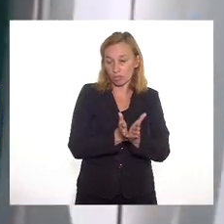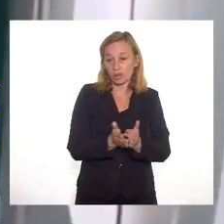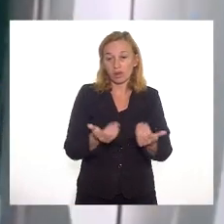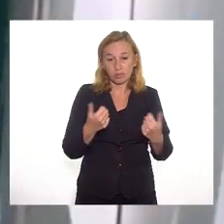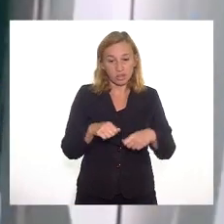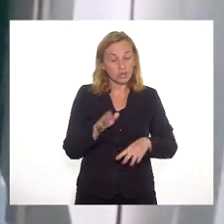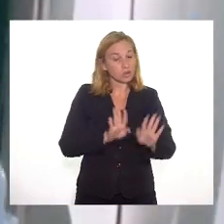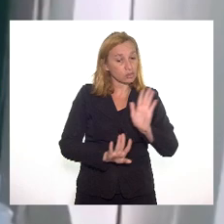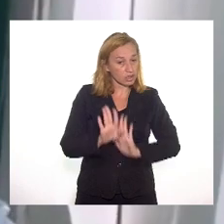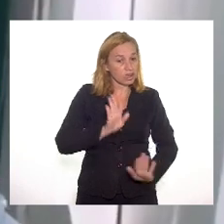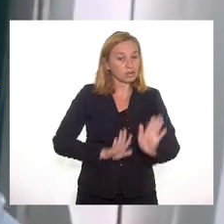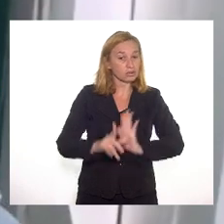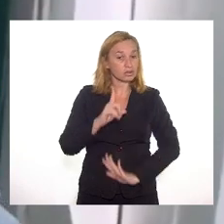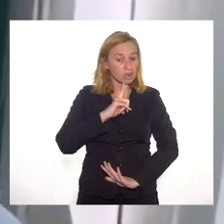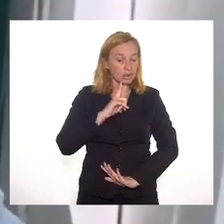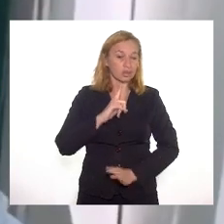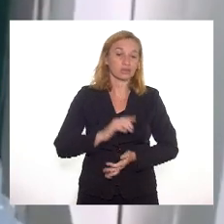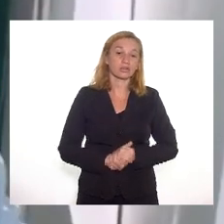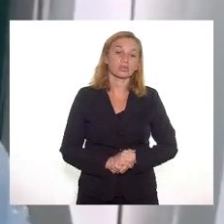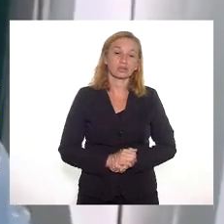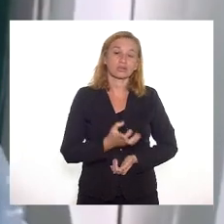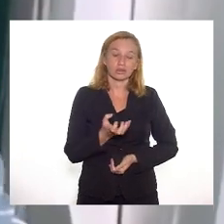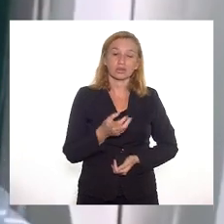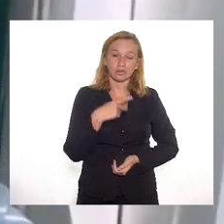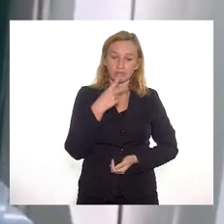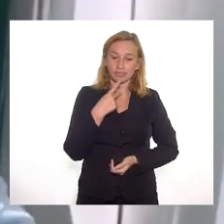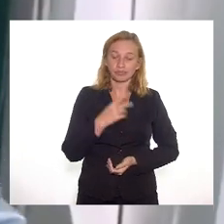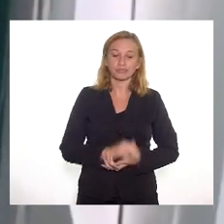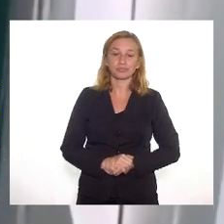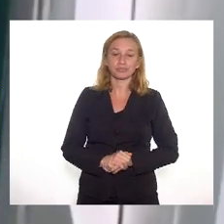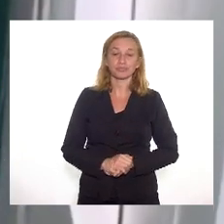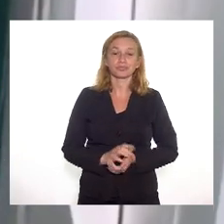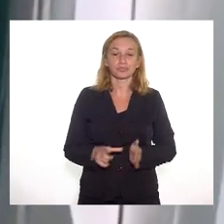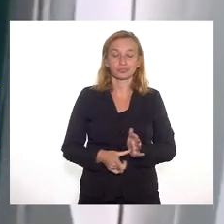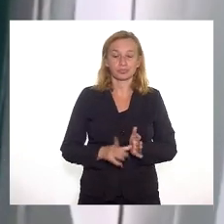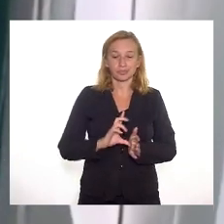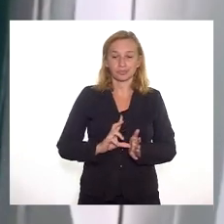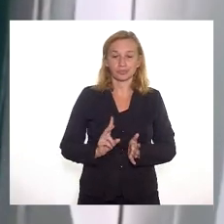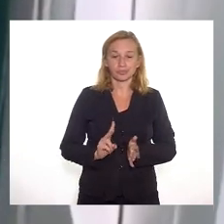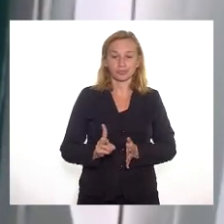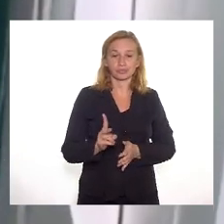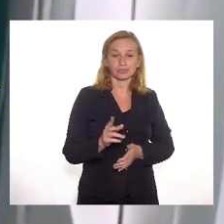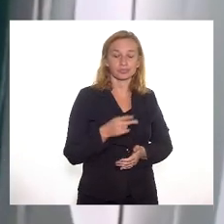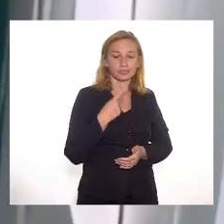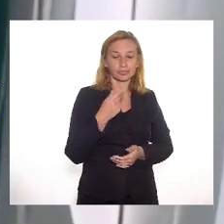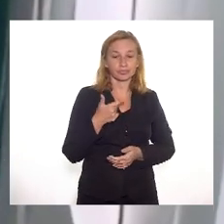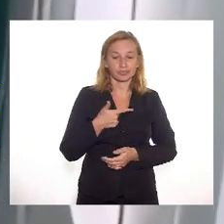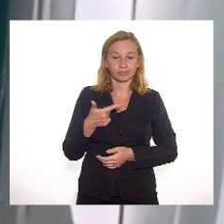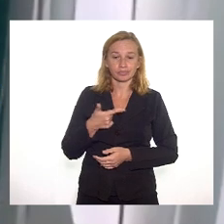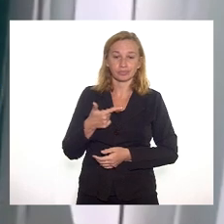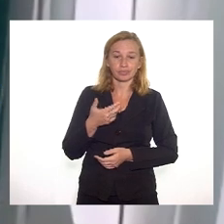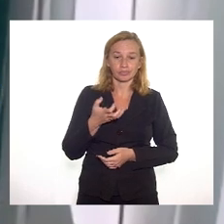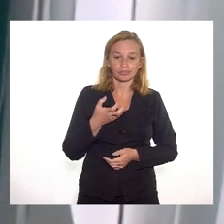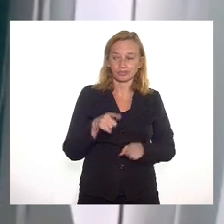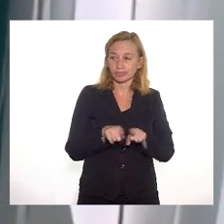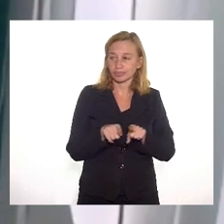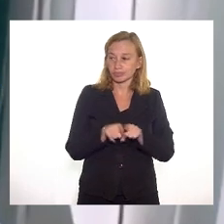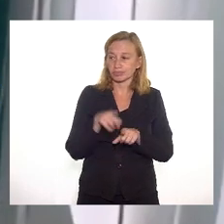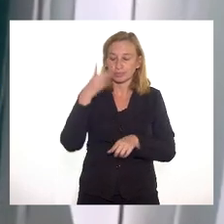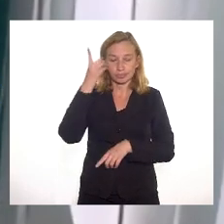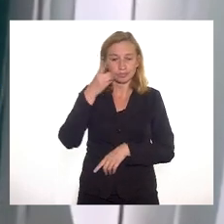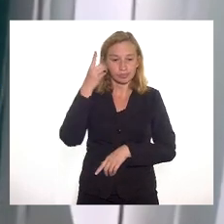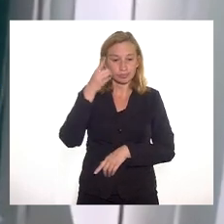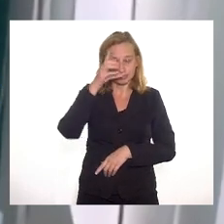tomar cuidado. Eu queria fazer essa manifestação antes da sequência da minha intervenção. Em segundo lugar, eu queria também, deputada Tia